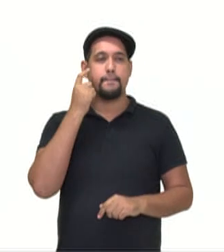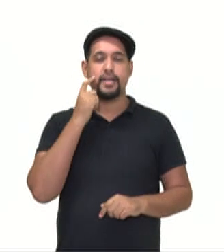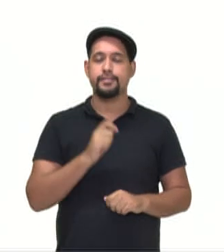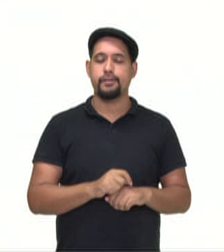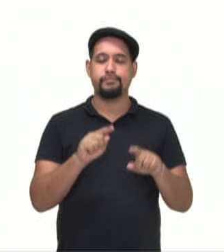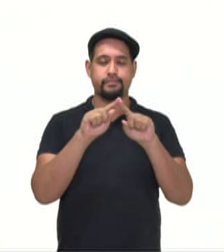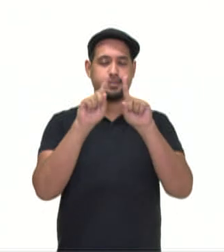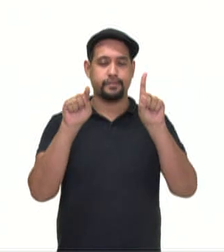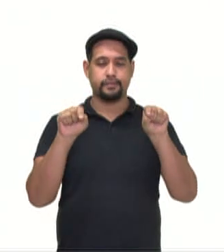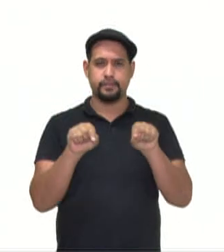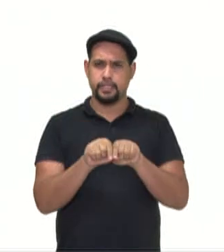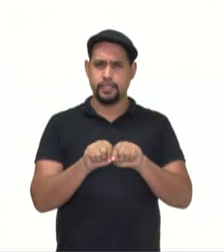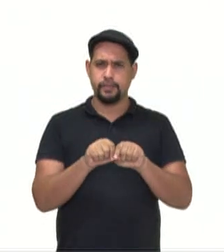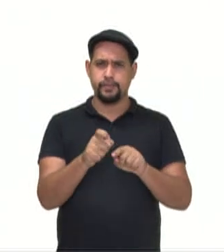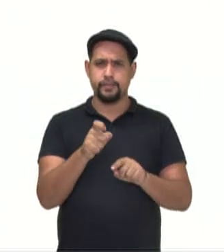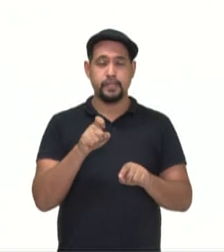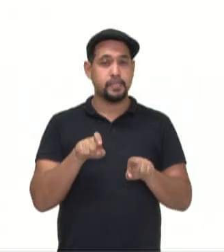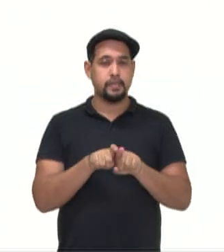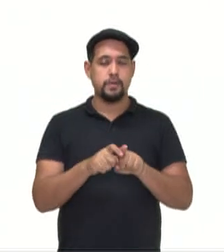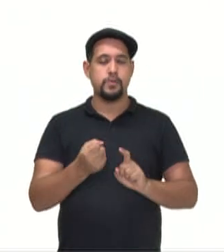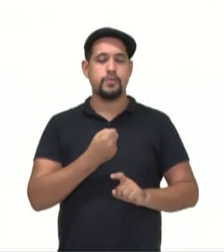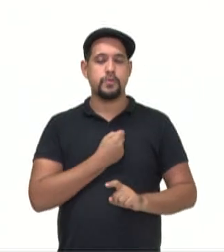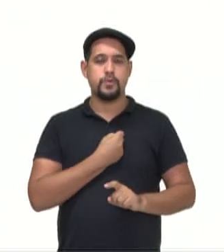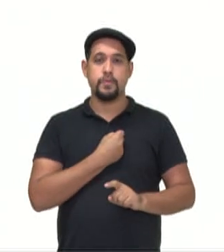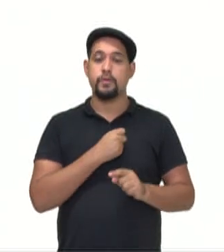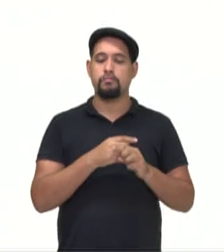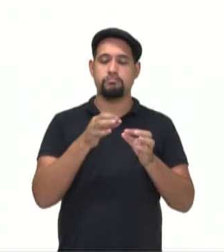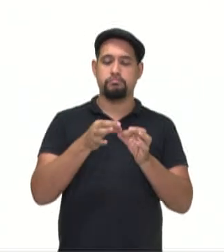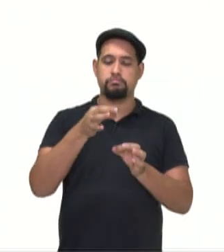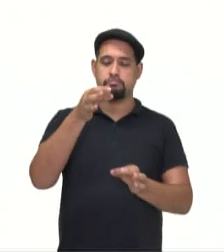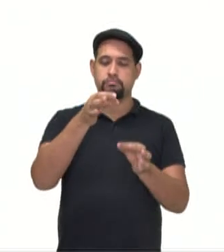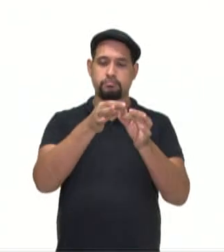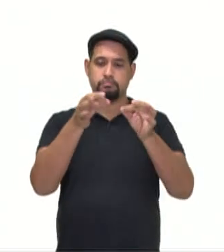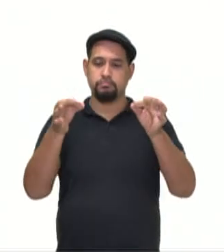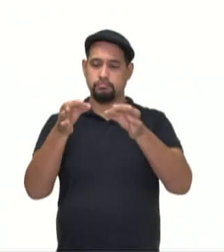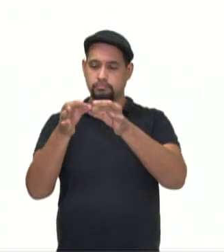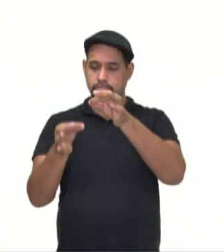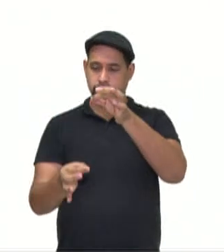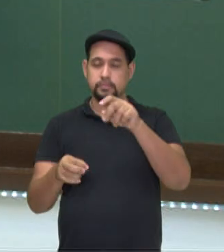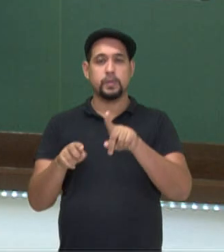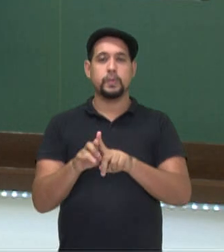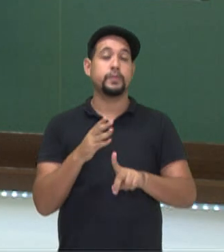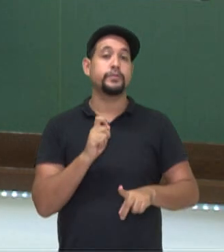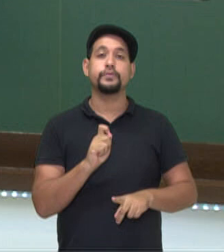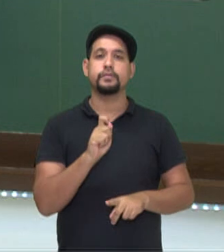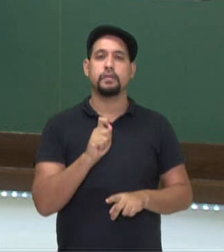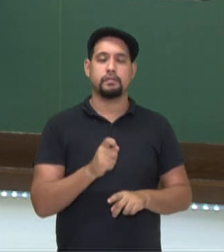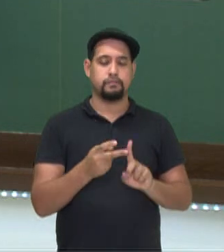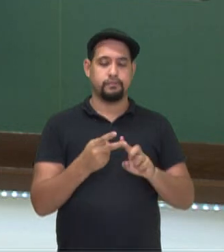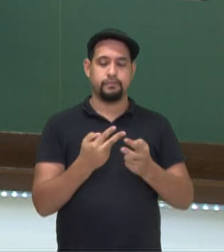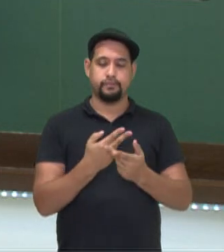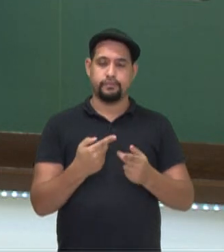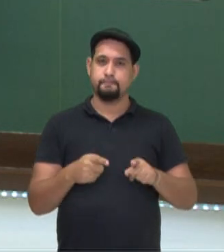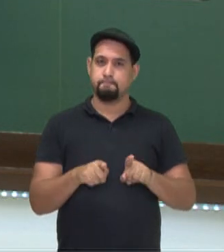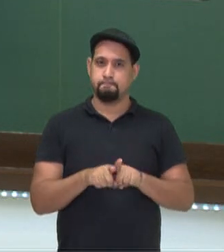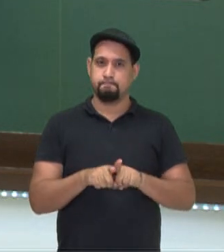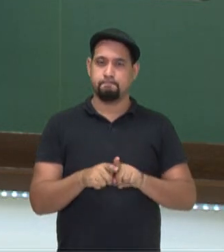x. Escreva uma expressão algébrica para o perímetro e para a área desse quadrado. Então eu estou pedindo duas coisas.